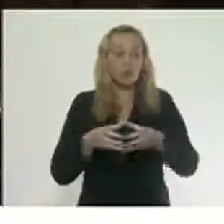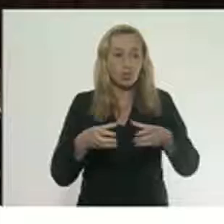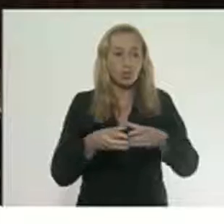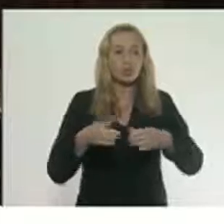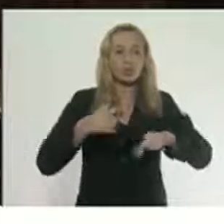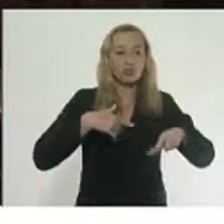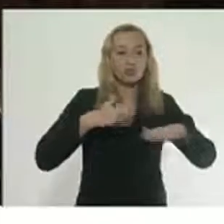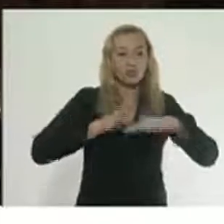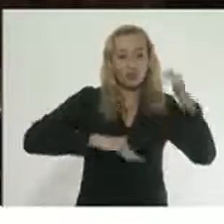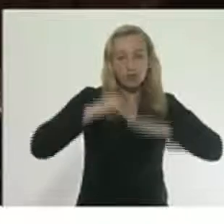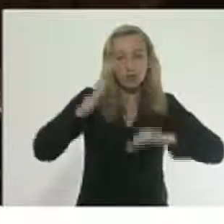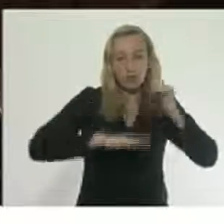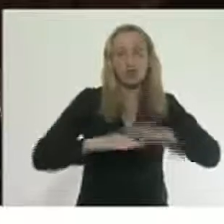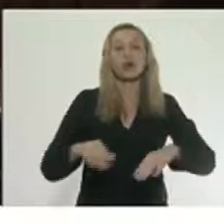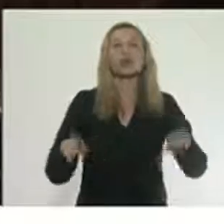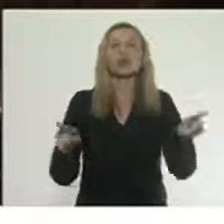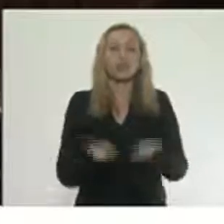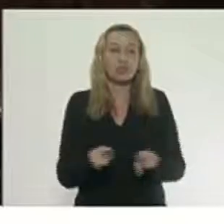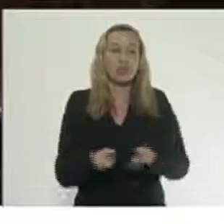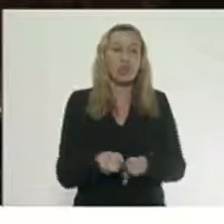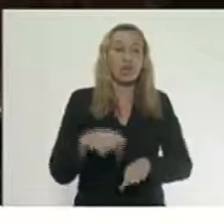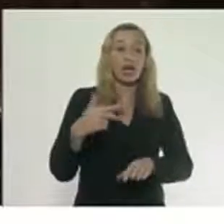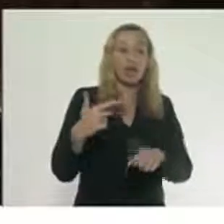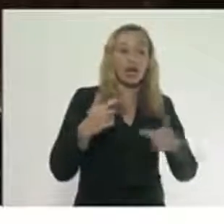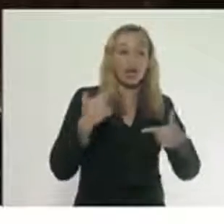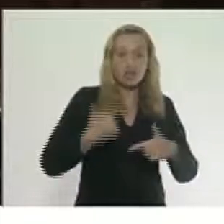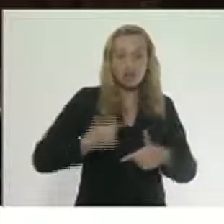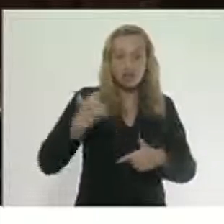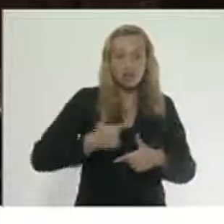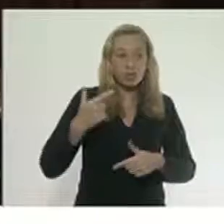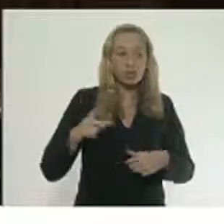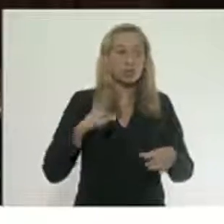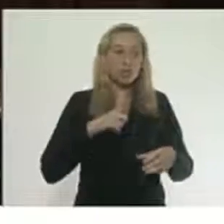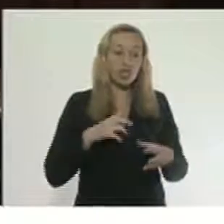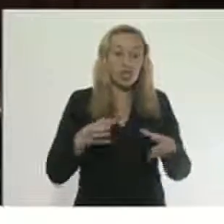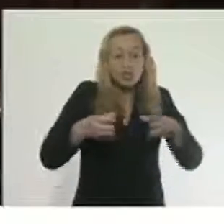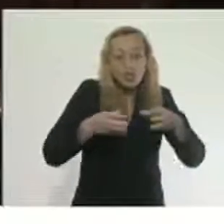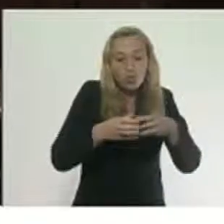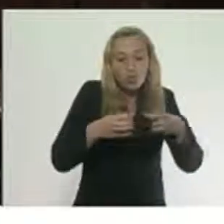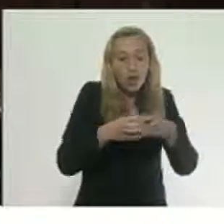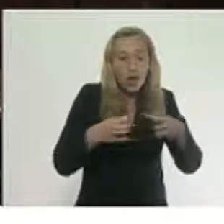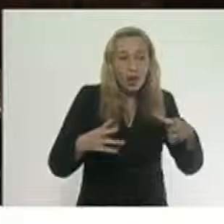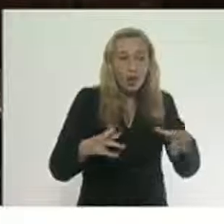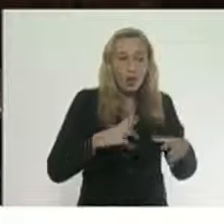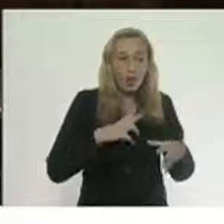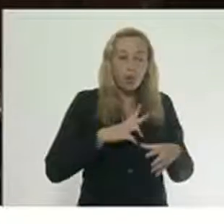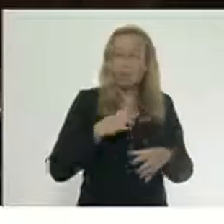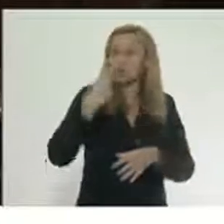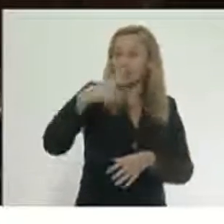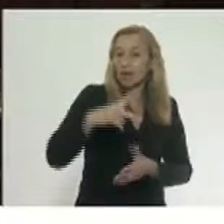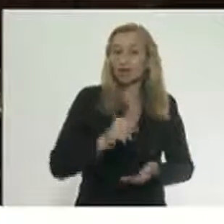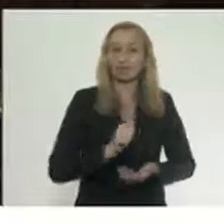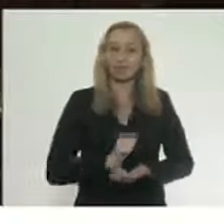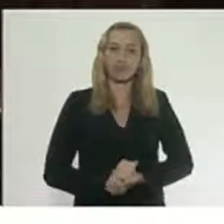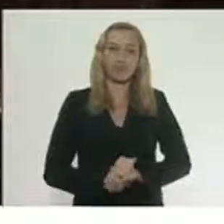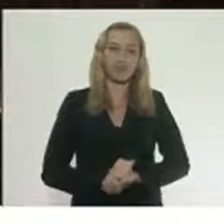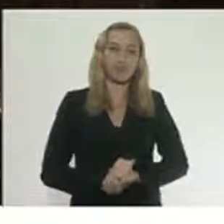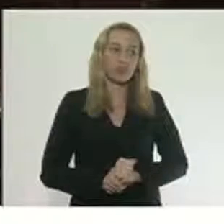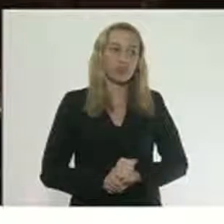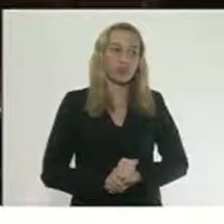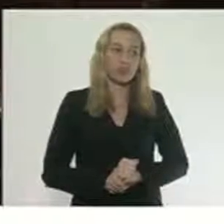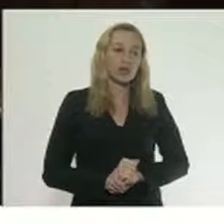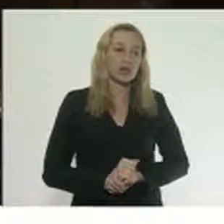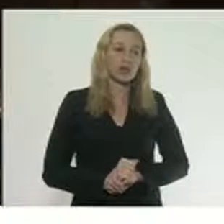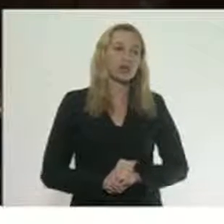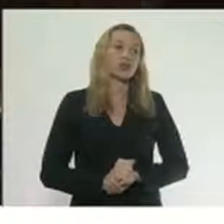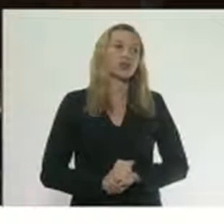segunda coisa é ter uma sede física, ter um campus que a UESO possa chamar de seu. Portanto, seja